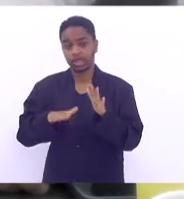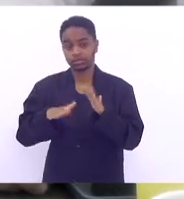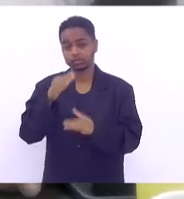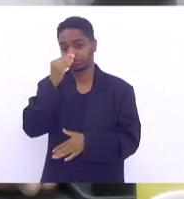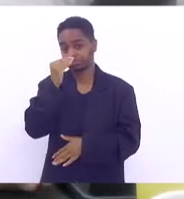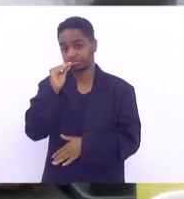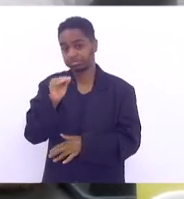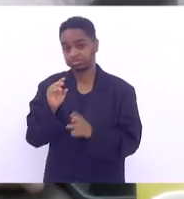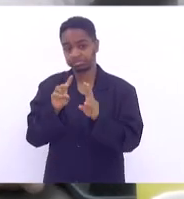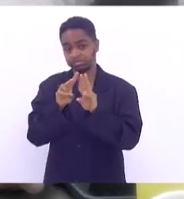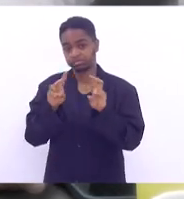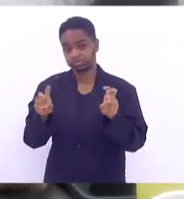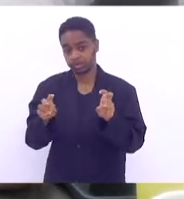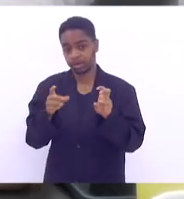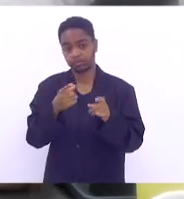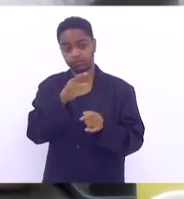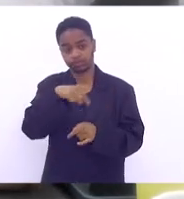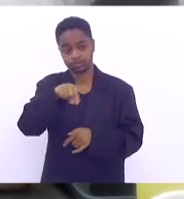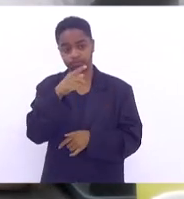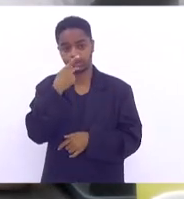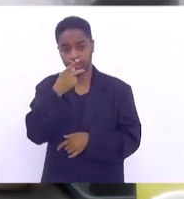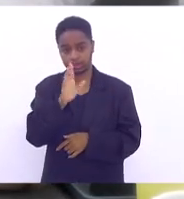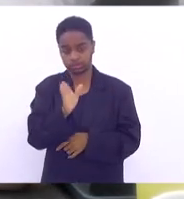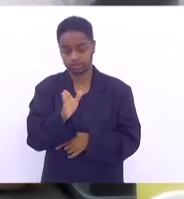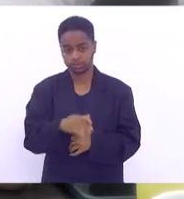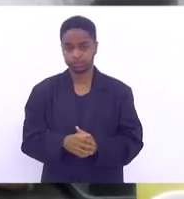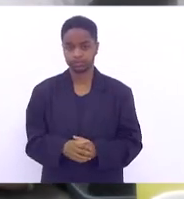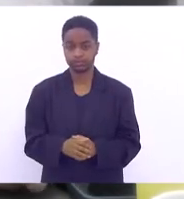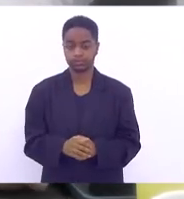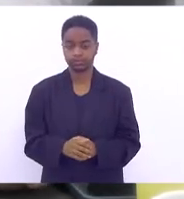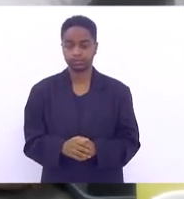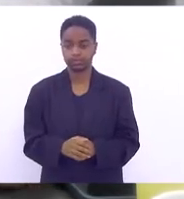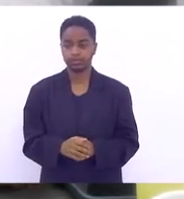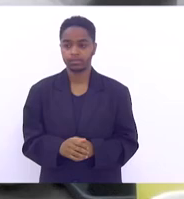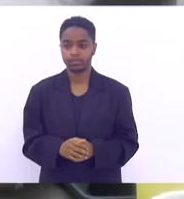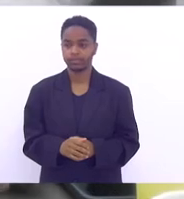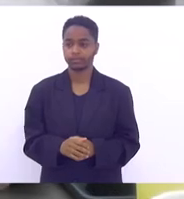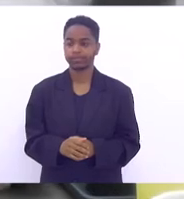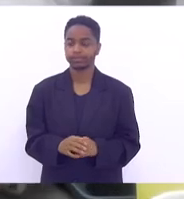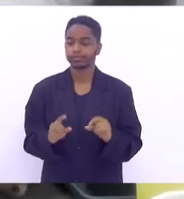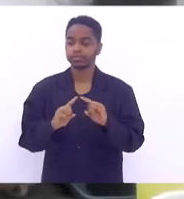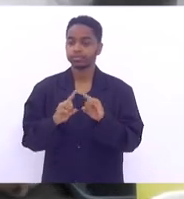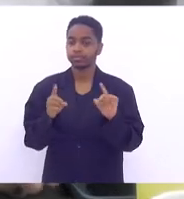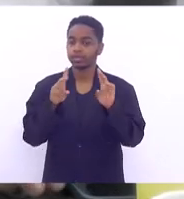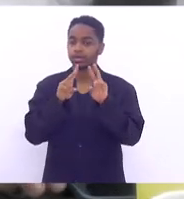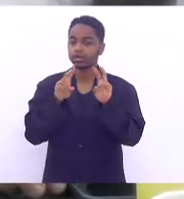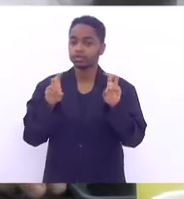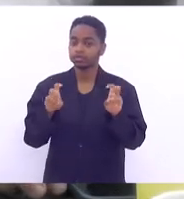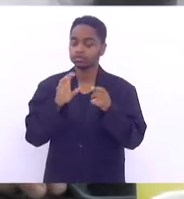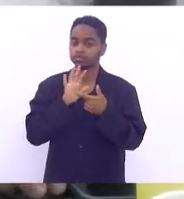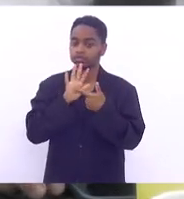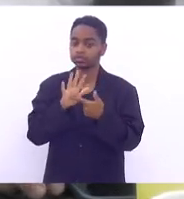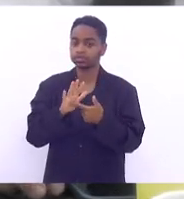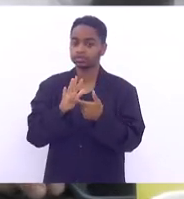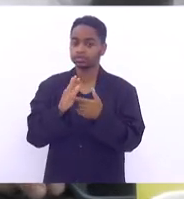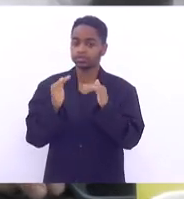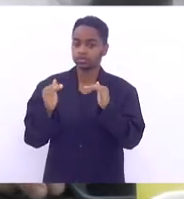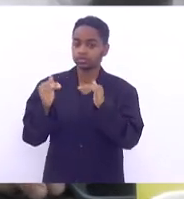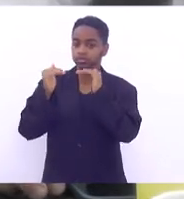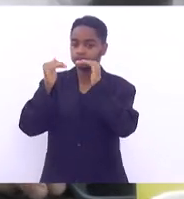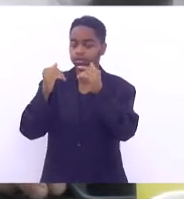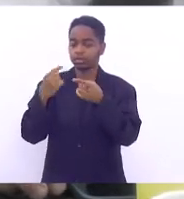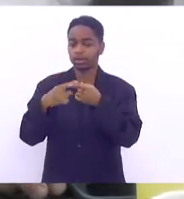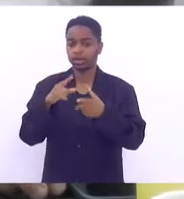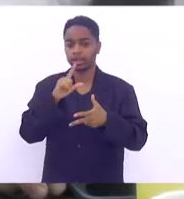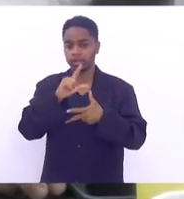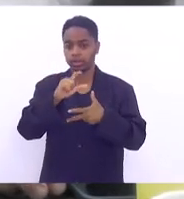aqui ditas por todos, né? Nessa questão da manifestação do Supremo, que o Legislativo pode